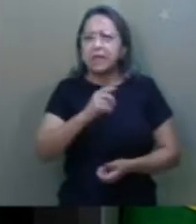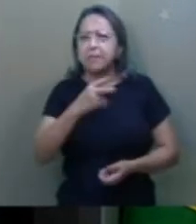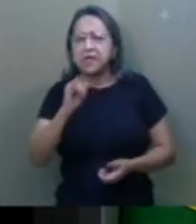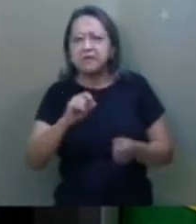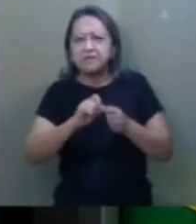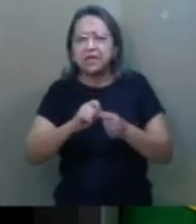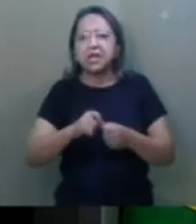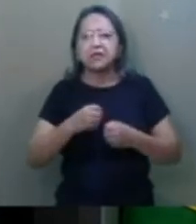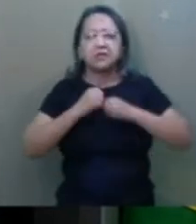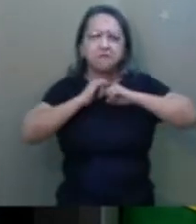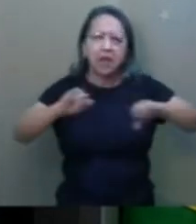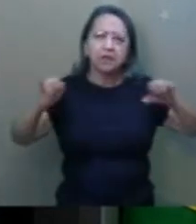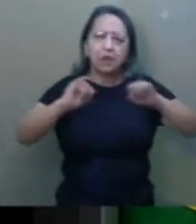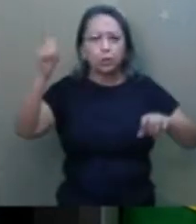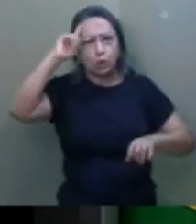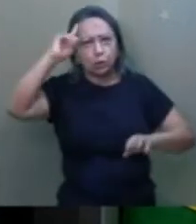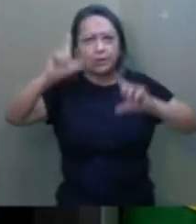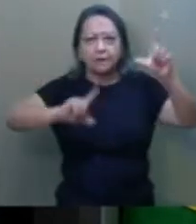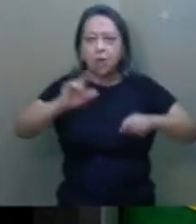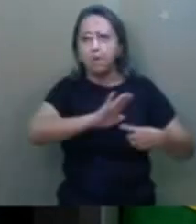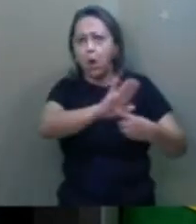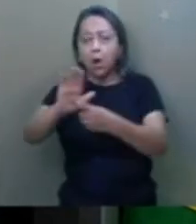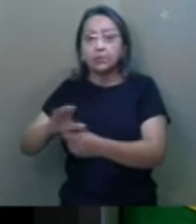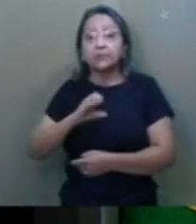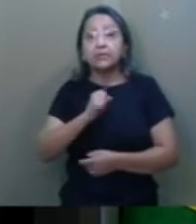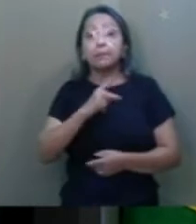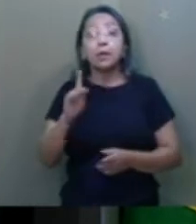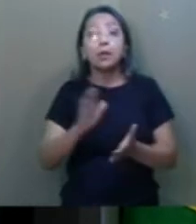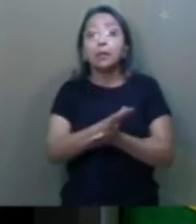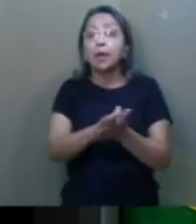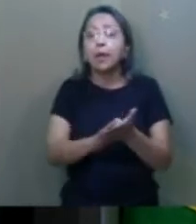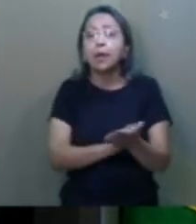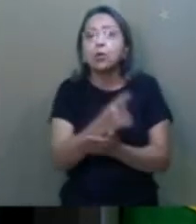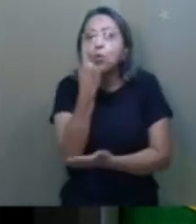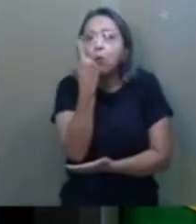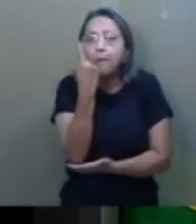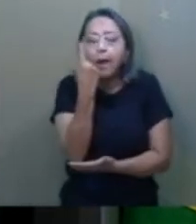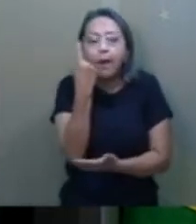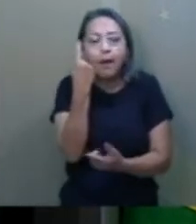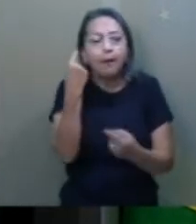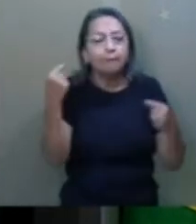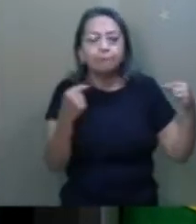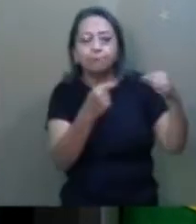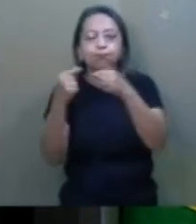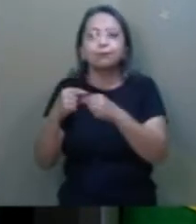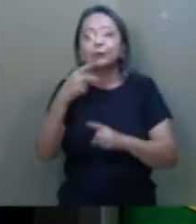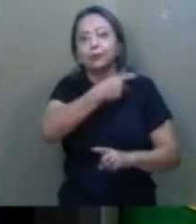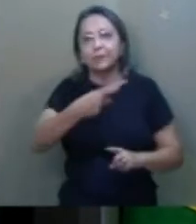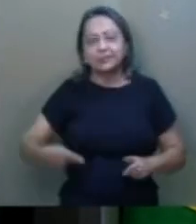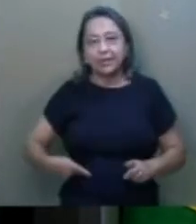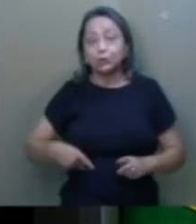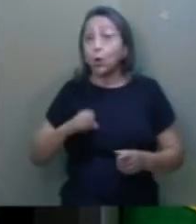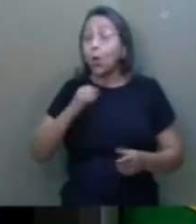ganharam manchete todos os dias na televisão, CPI. Nenhuma linha de concordância do presidente ou